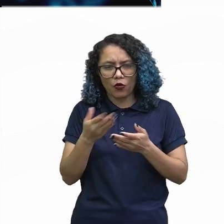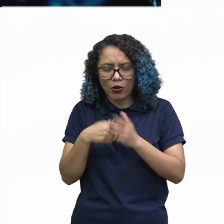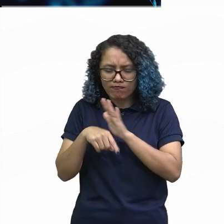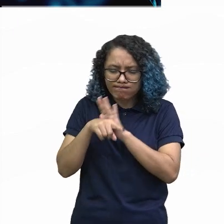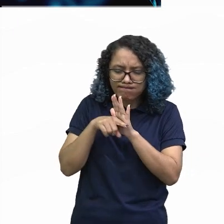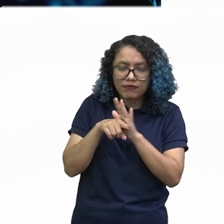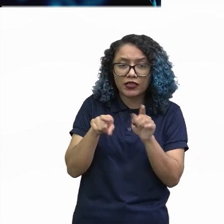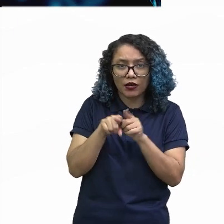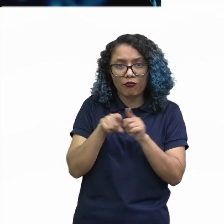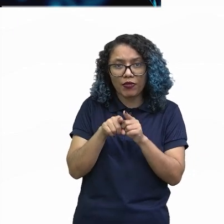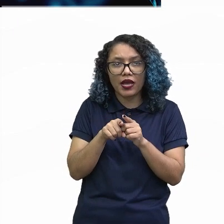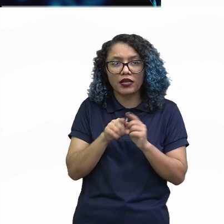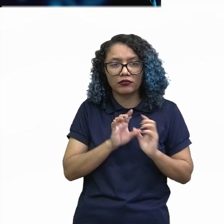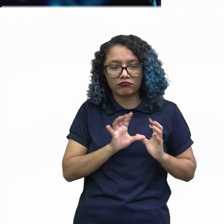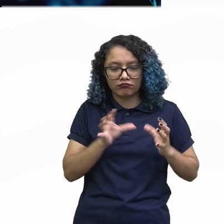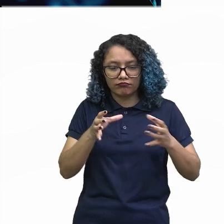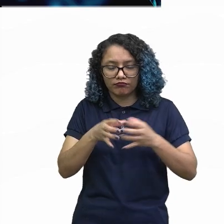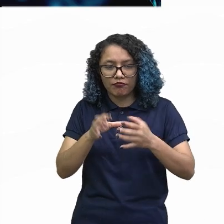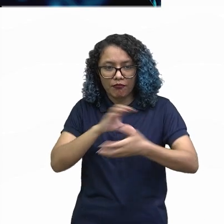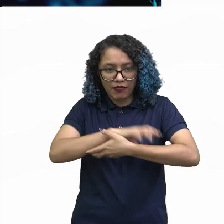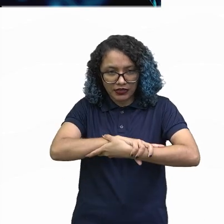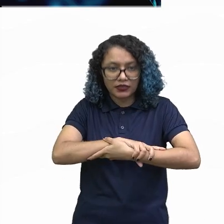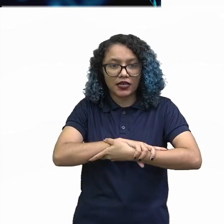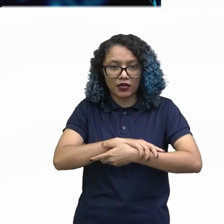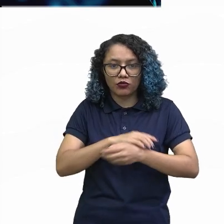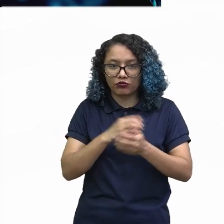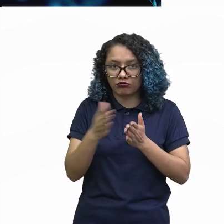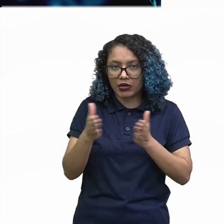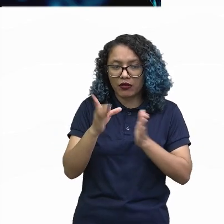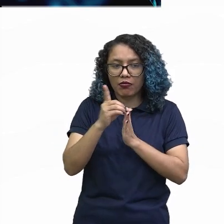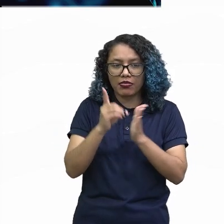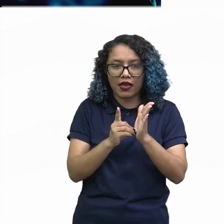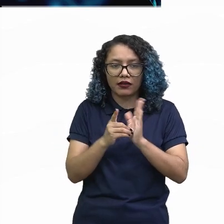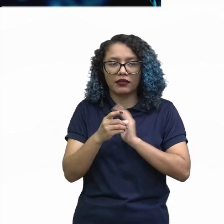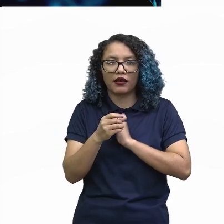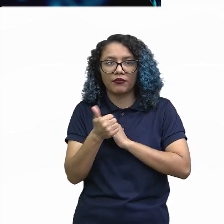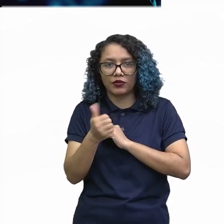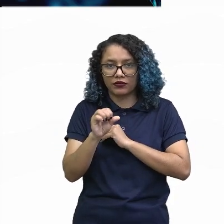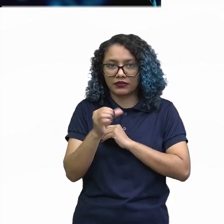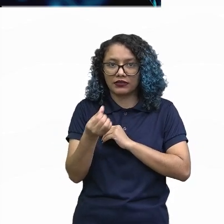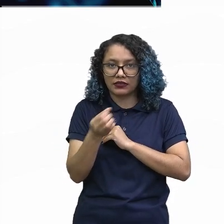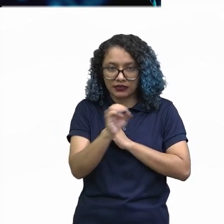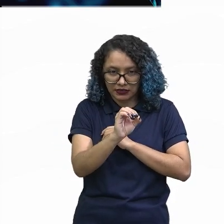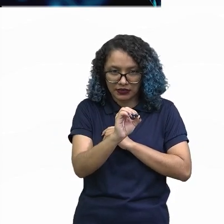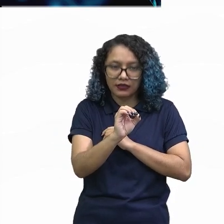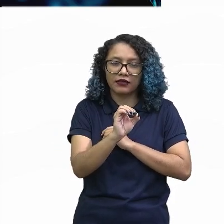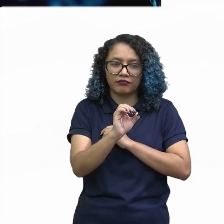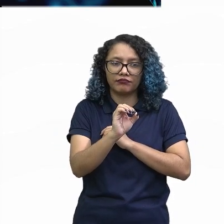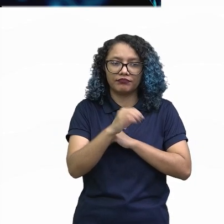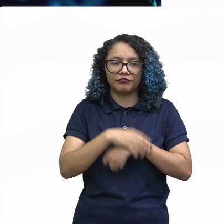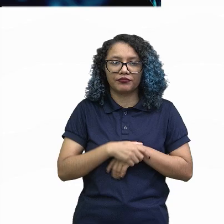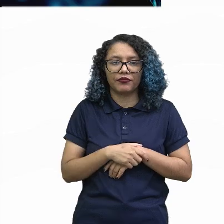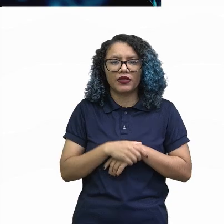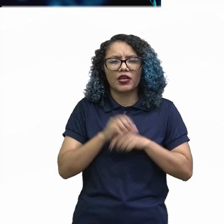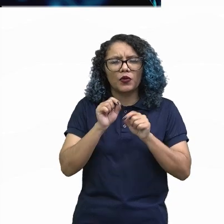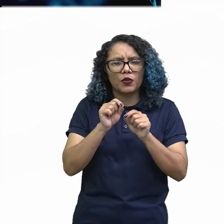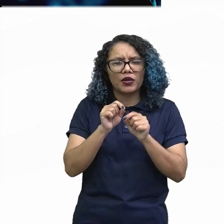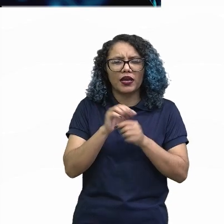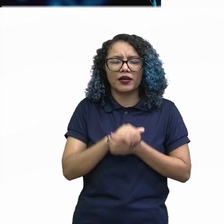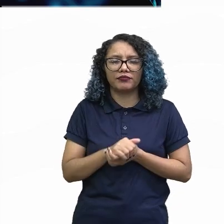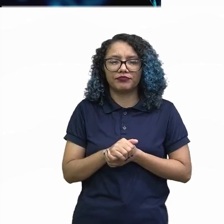seus colaboradores na década de 1960. E aí elas são reconhecidas como